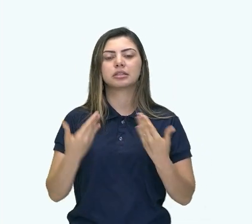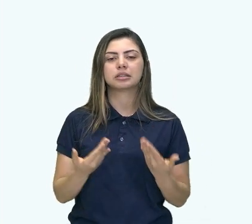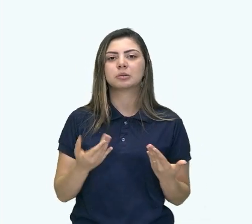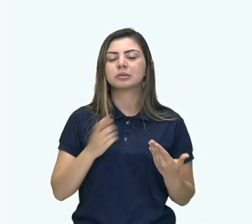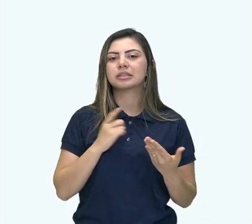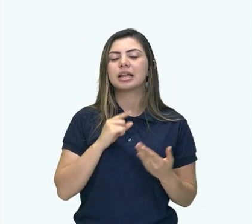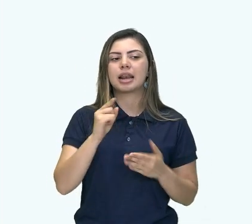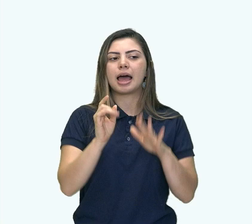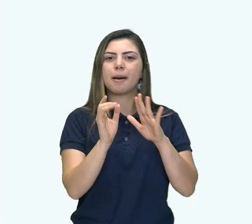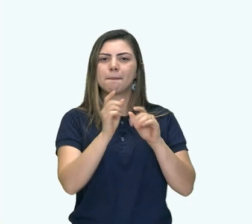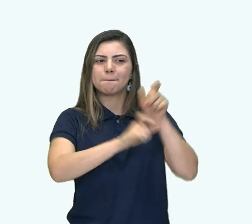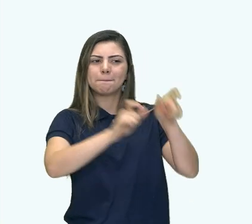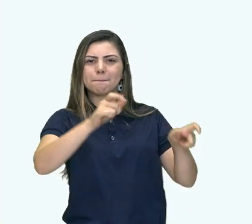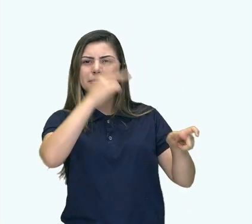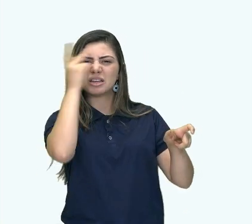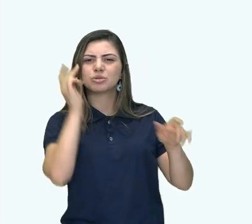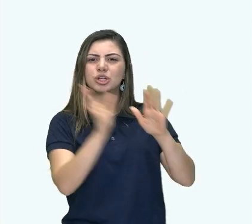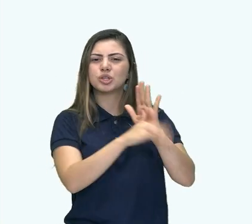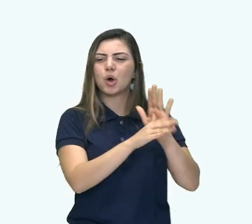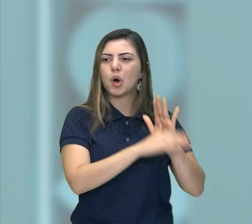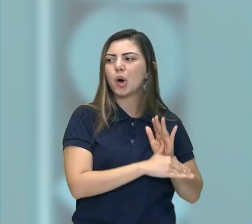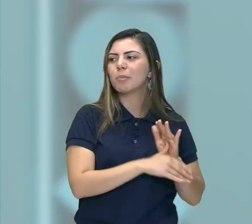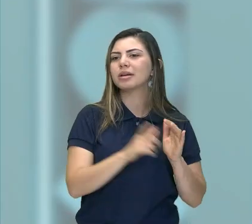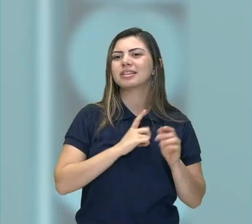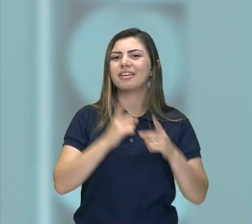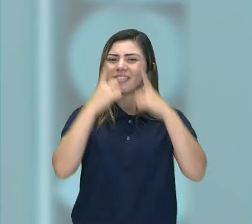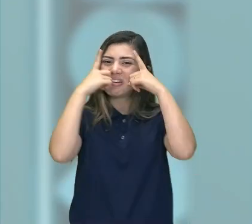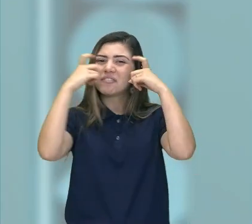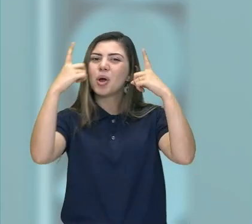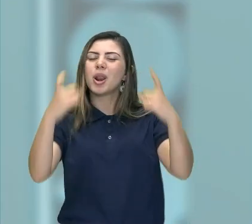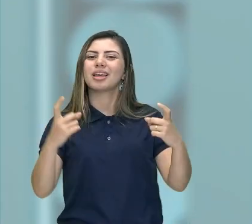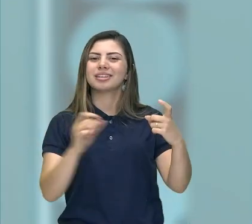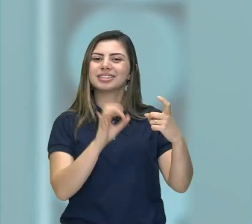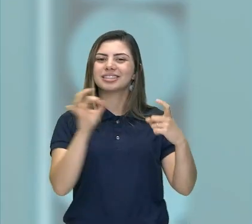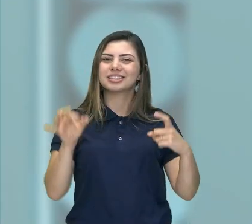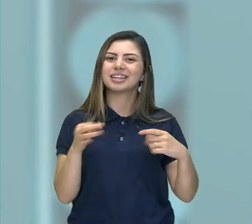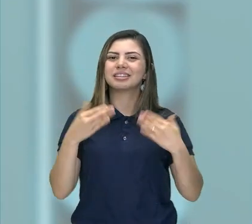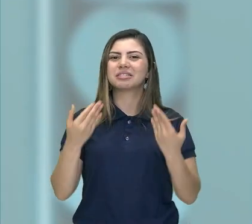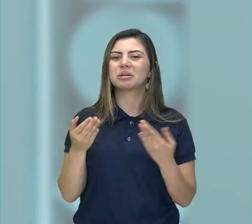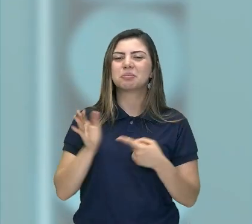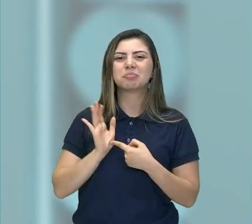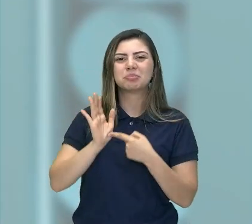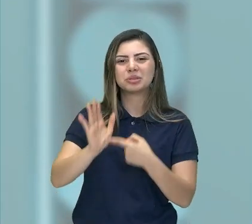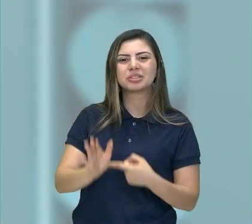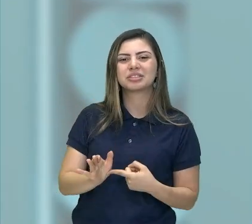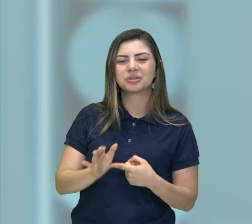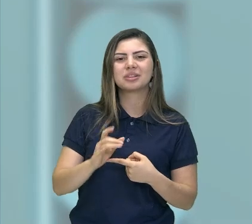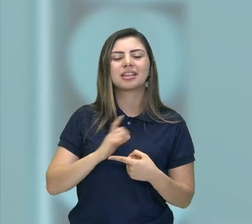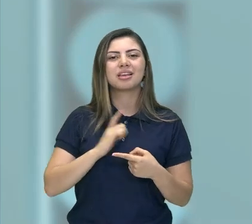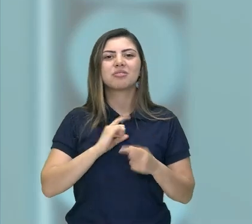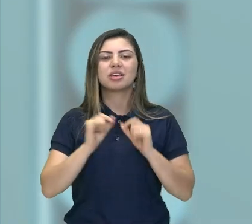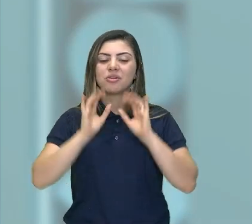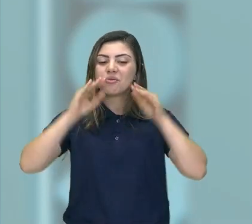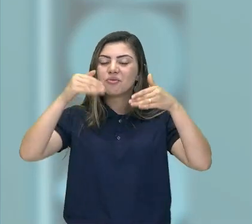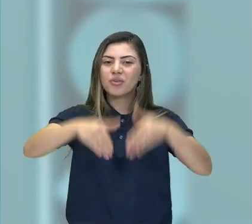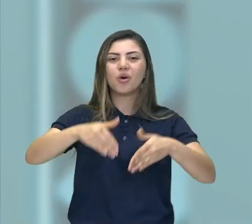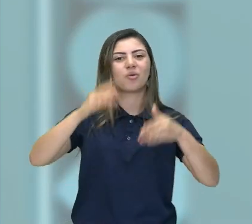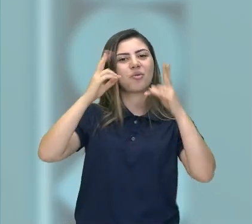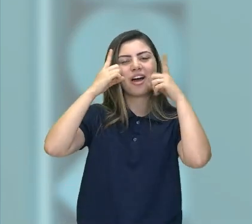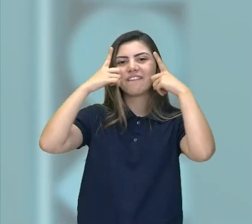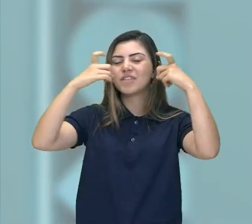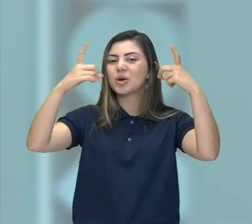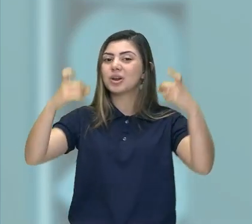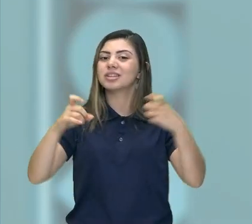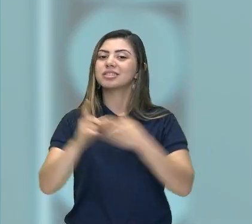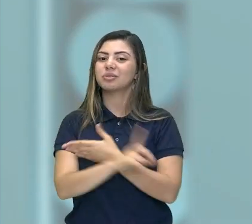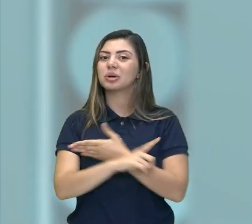bandidos, ao banditismo de forma geral, à violência urbana. Esse destaque à violência na obra do Rubem Fonseca